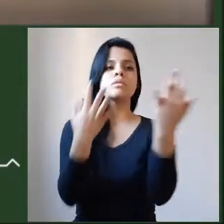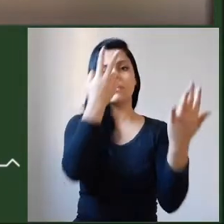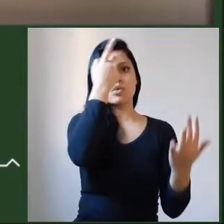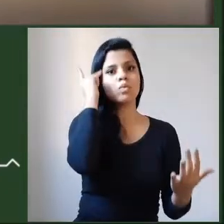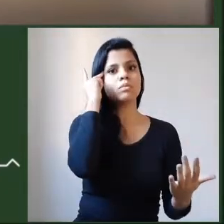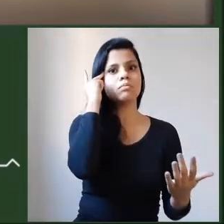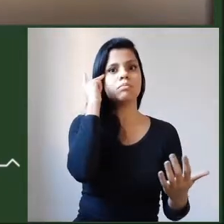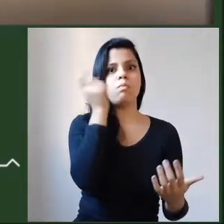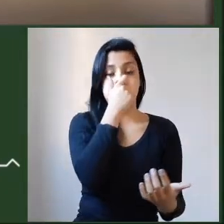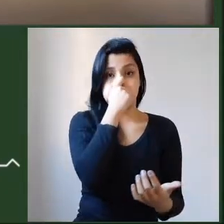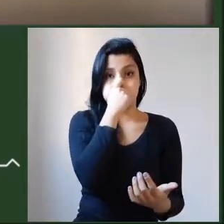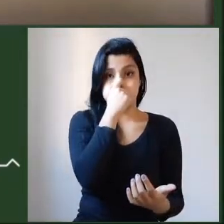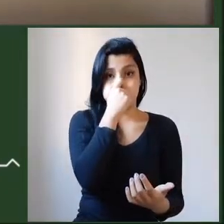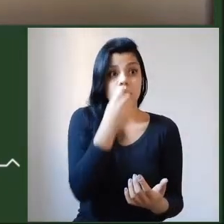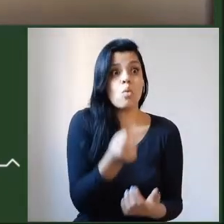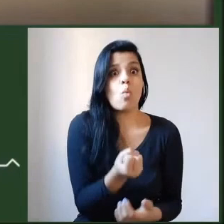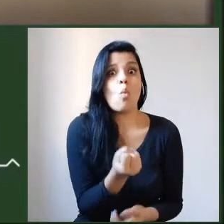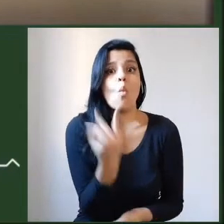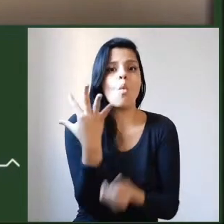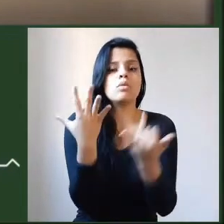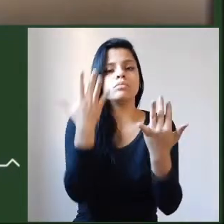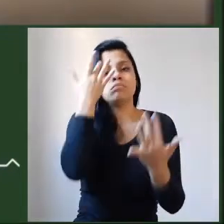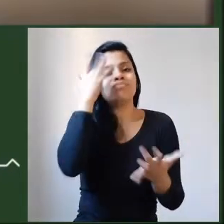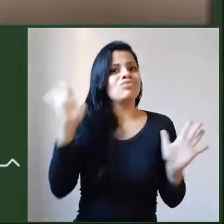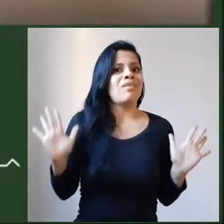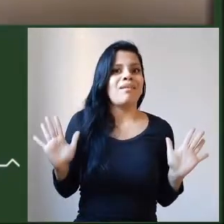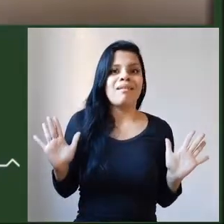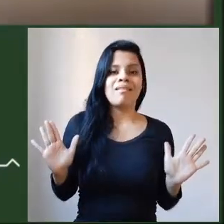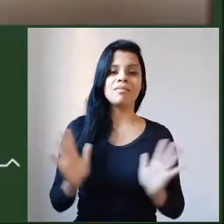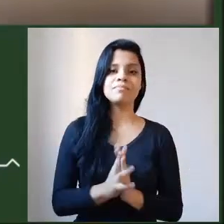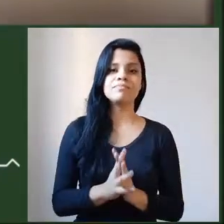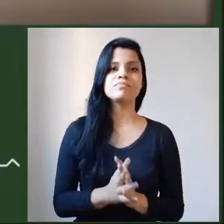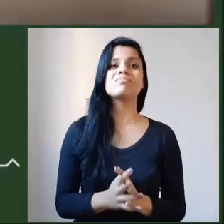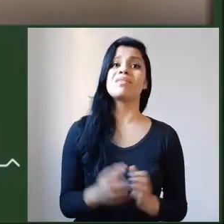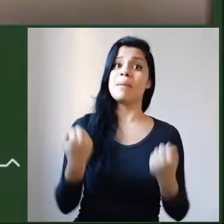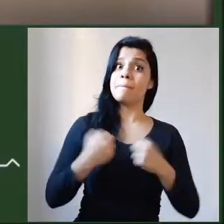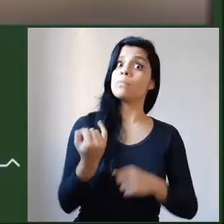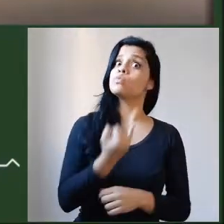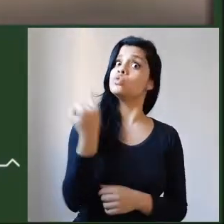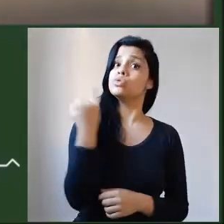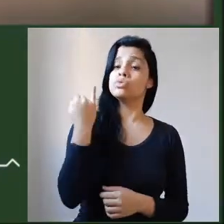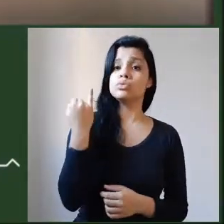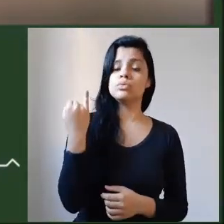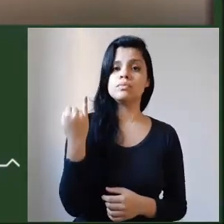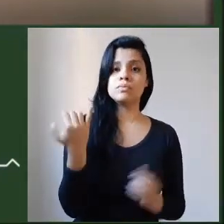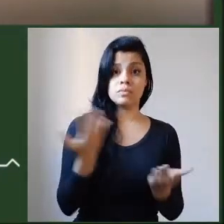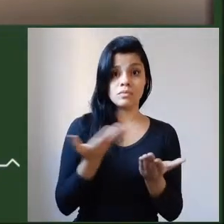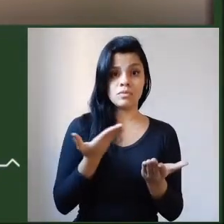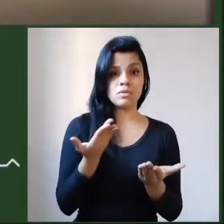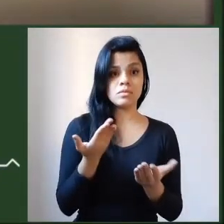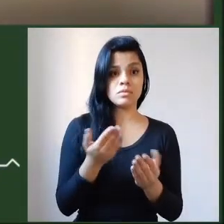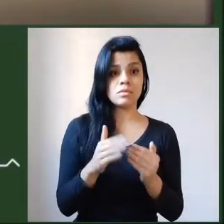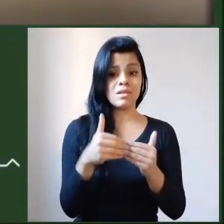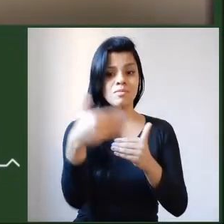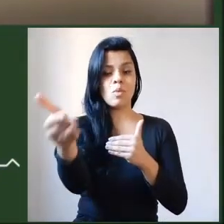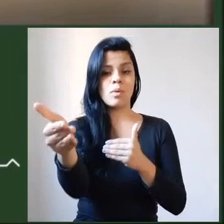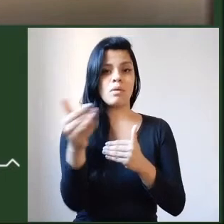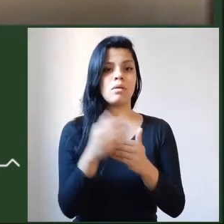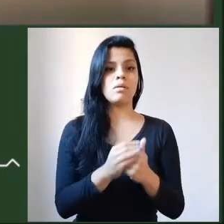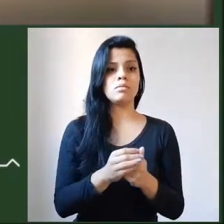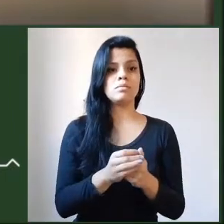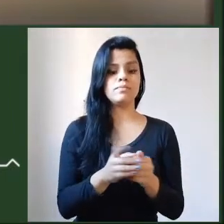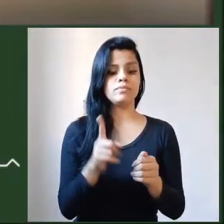desse momento que você não tenha o controle do que está acontecendo com a sua população, tomar uma medida